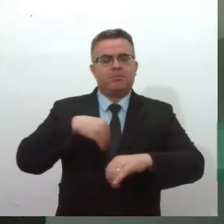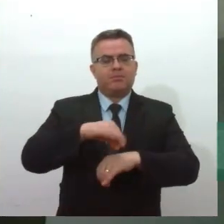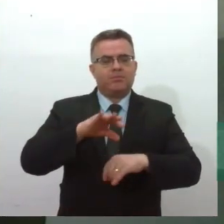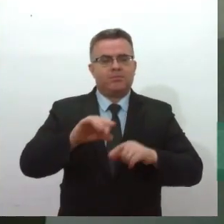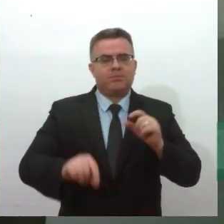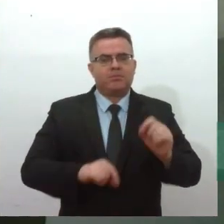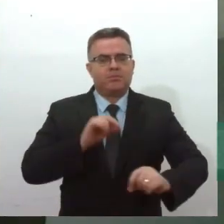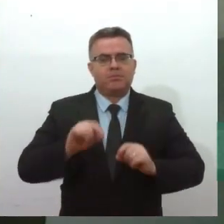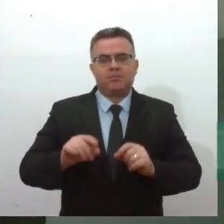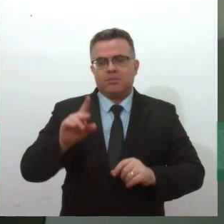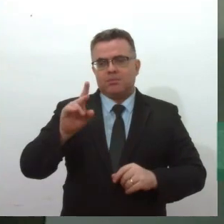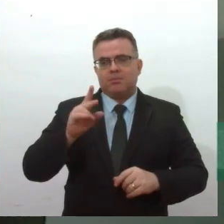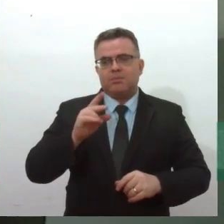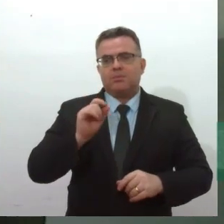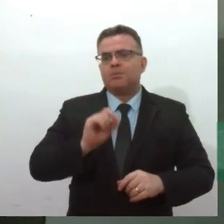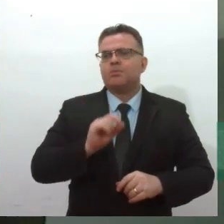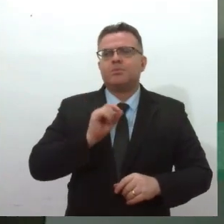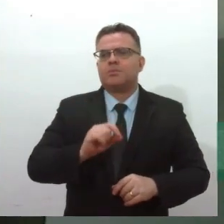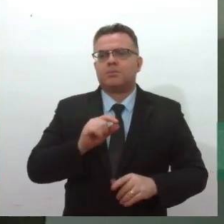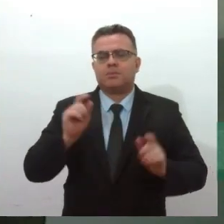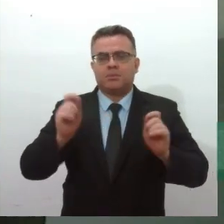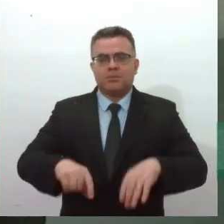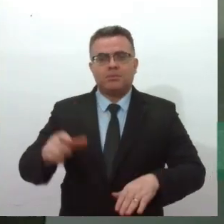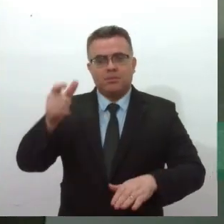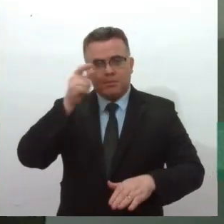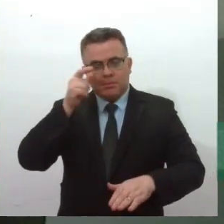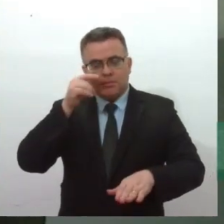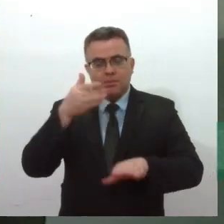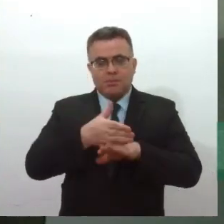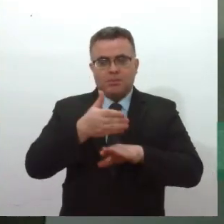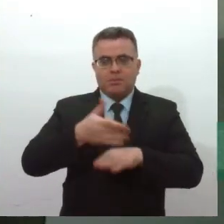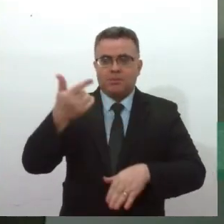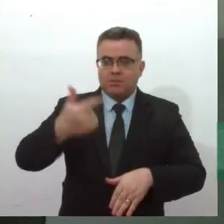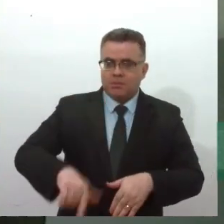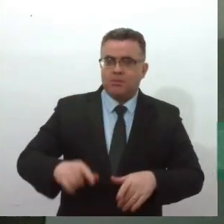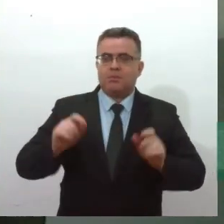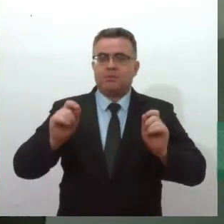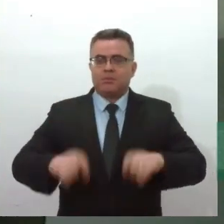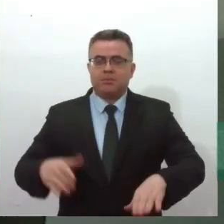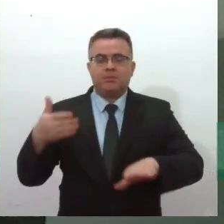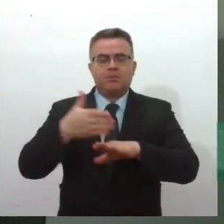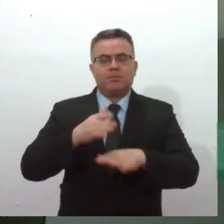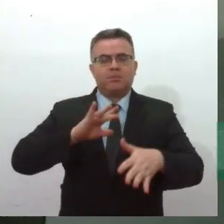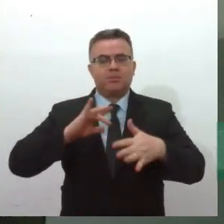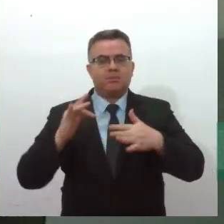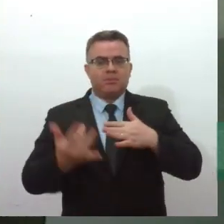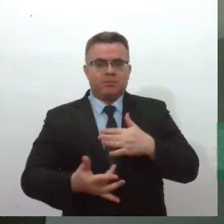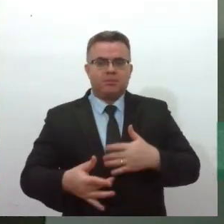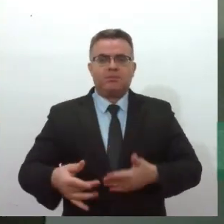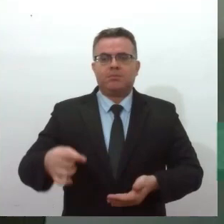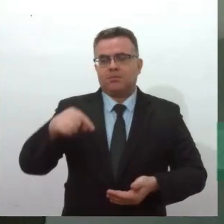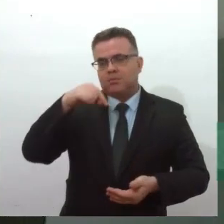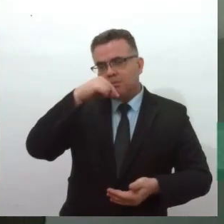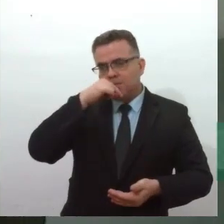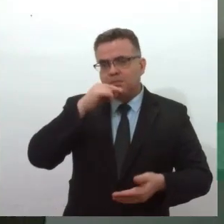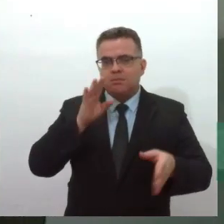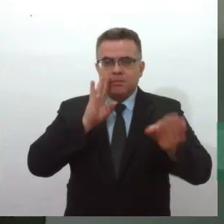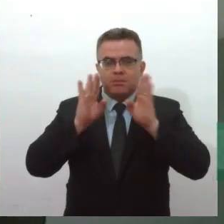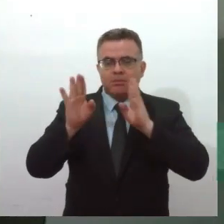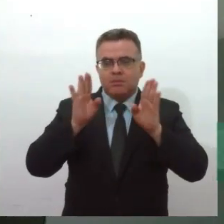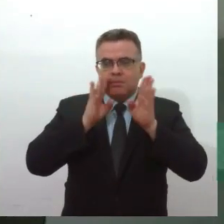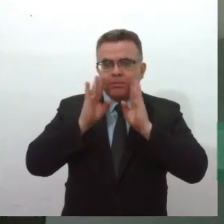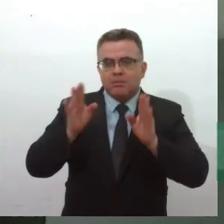pauta mas lembre-se se quiser acompanhar a nossa programação pelas redes sociais no Face e no Instagram é o @tv ales 5.2 no